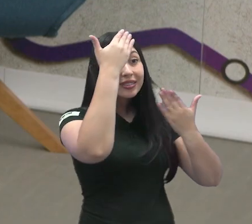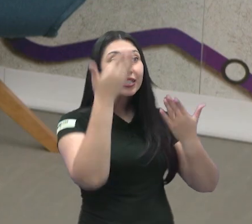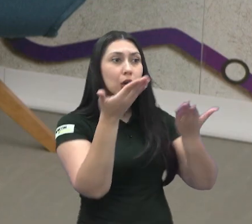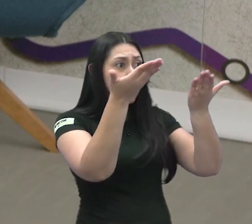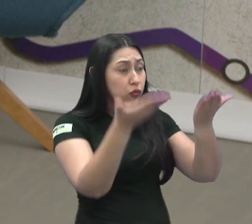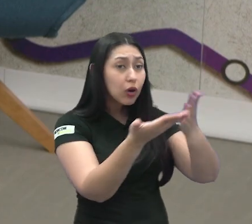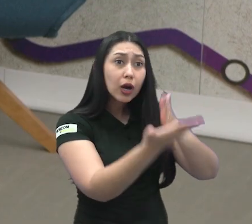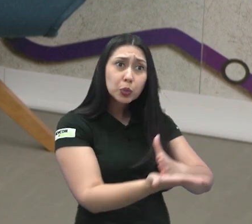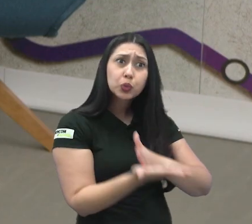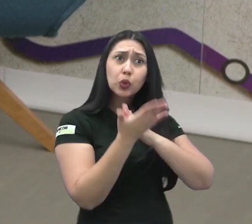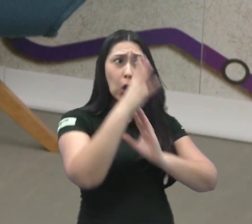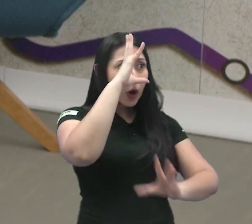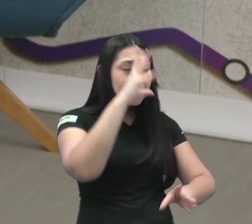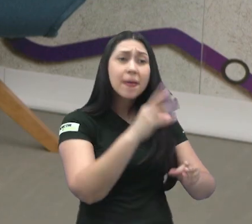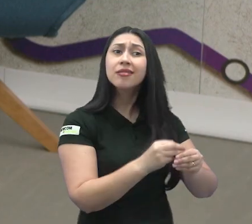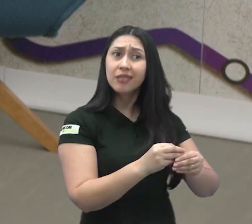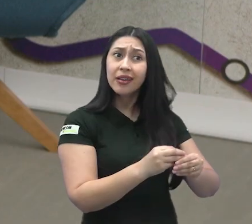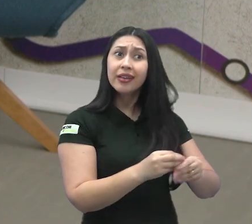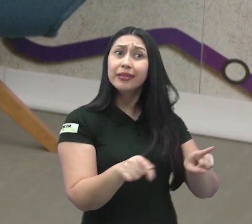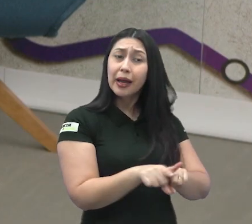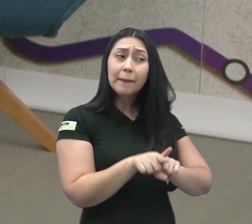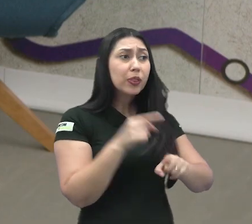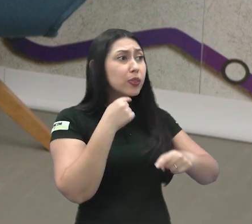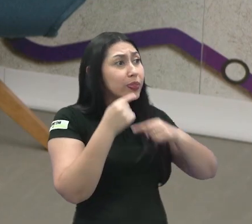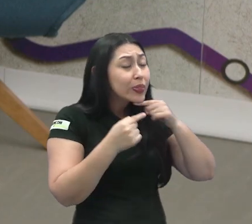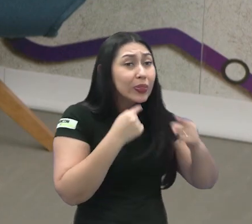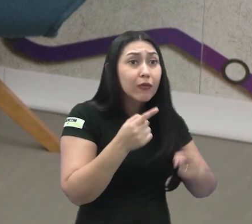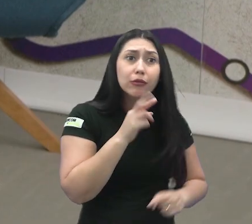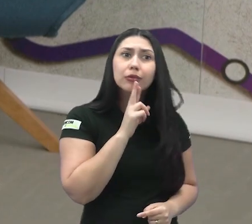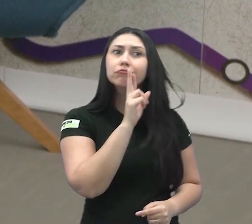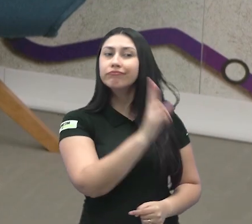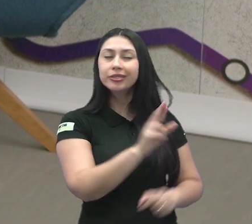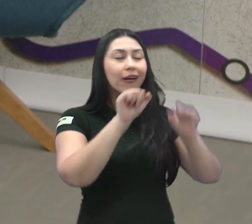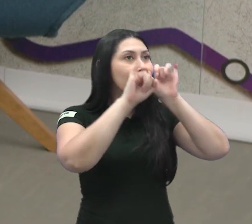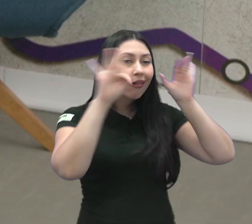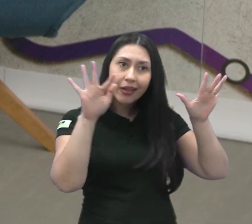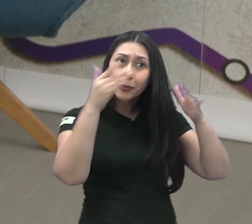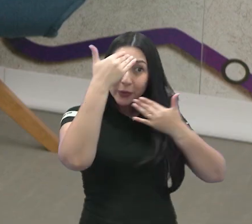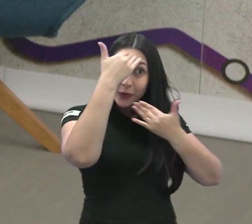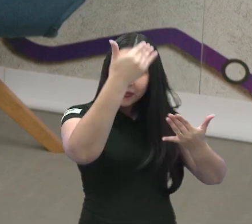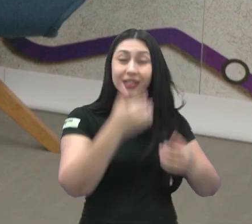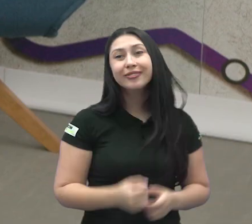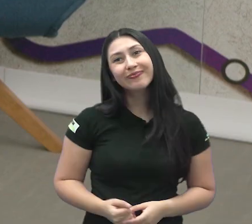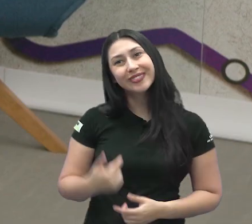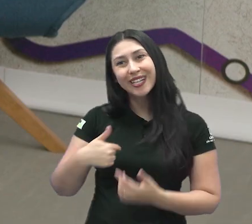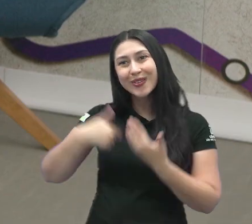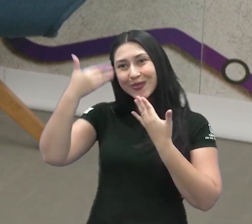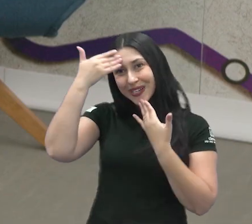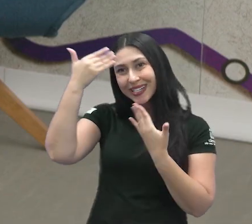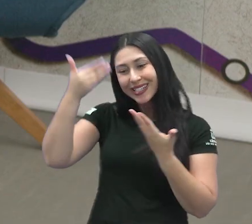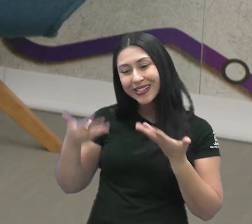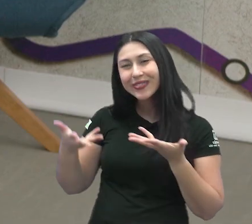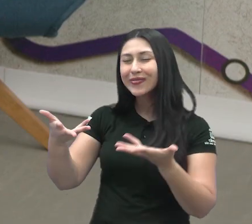enriqueceu muito esse assunto e com certeza tirou muitas dúvidas das pessoas sobre a profissão. Muito obrigado. Obrigada, eu que agradeço